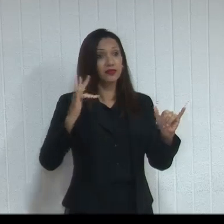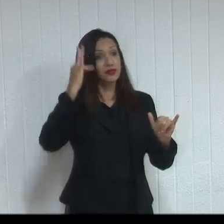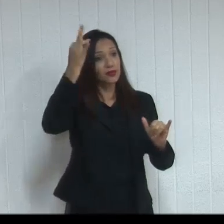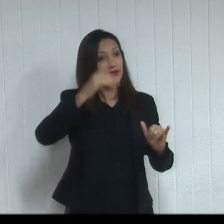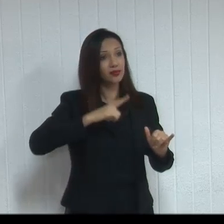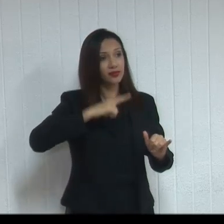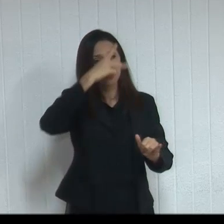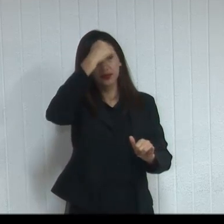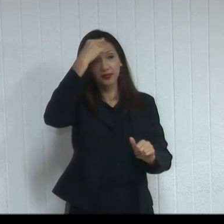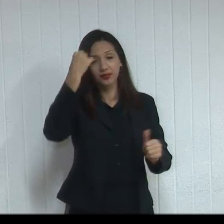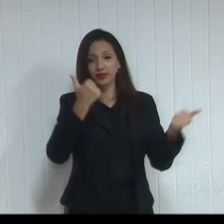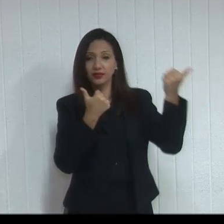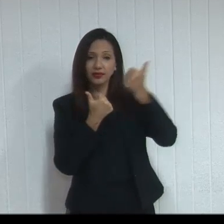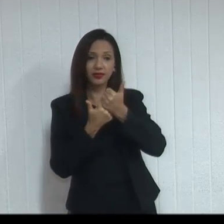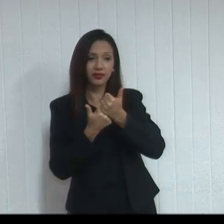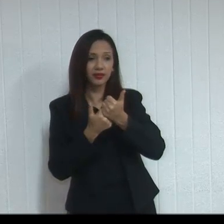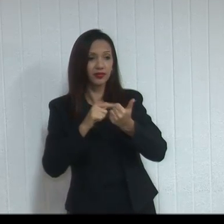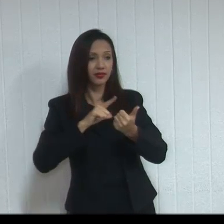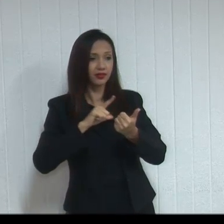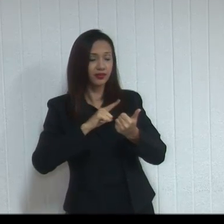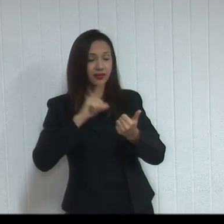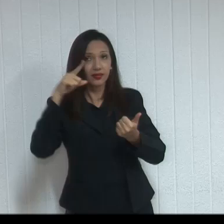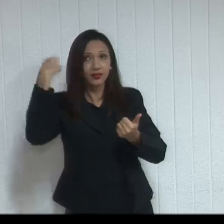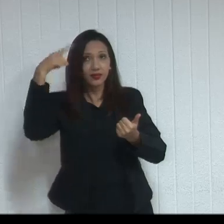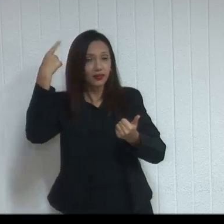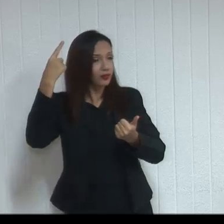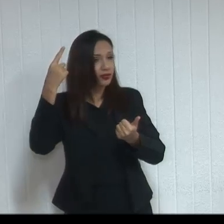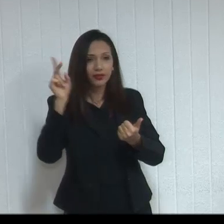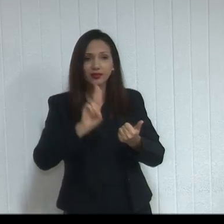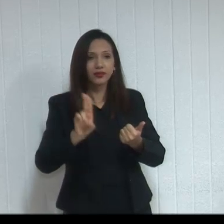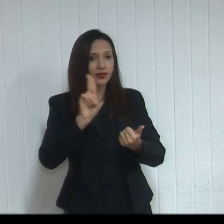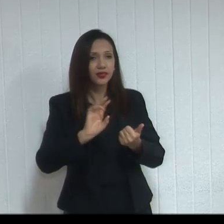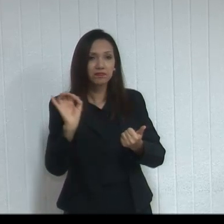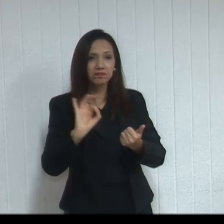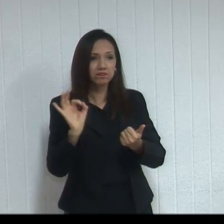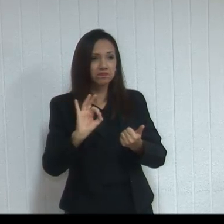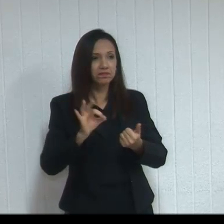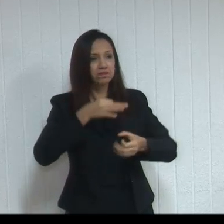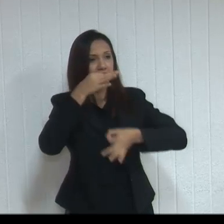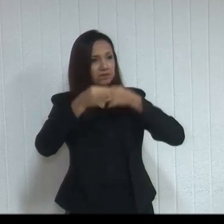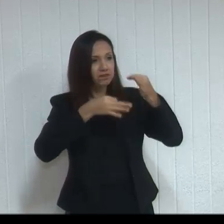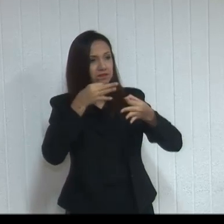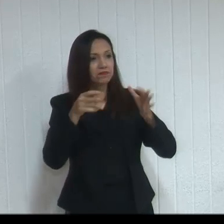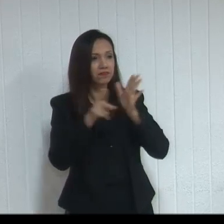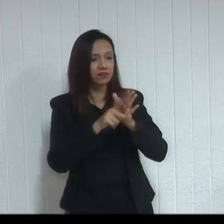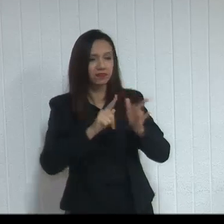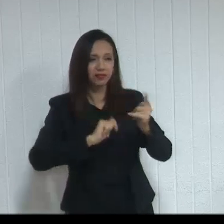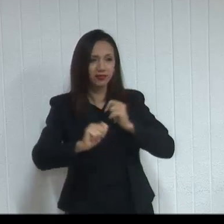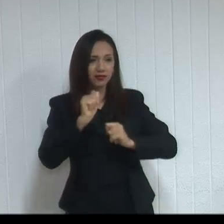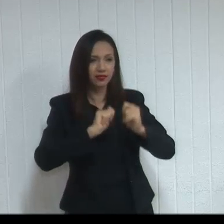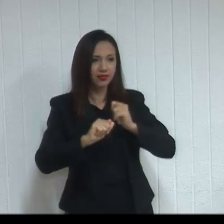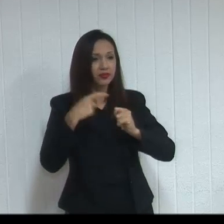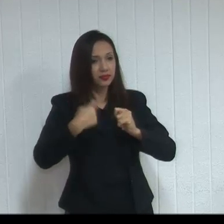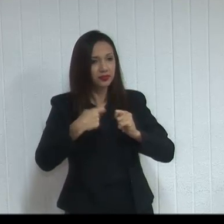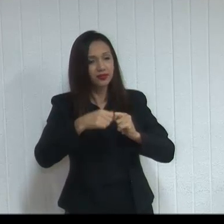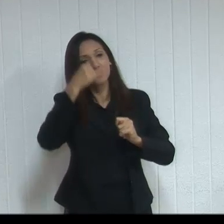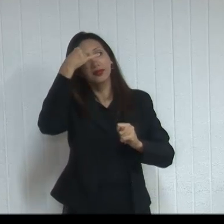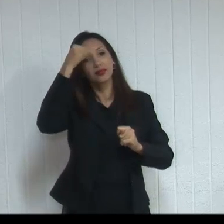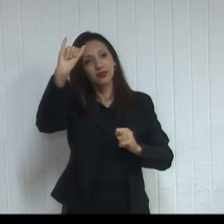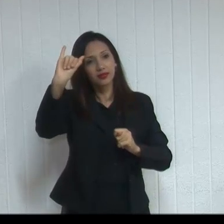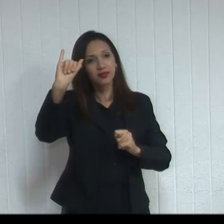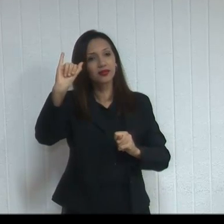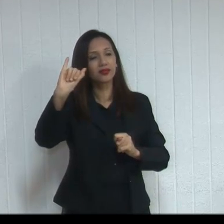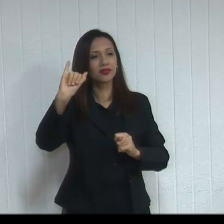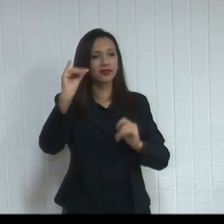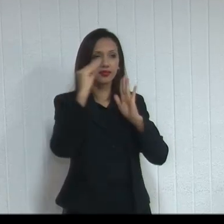outro prefeito e ele tem aqui a loucura de não utilizar os argumentos econômicos, a gente precisa prevenir. E